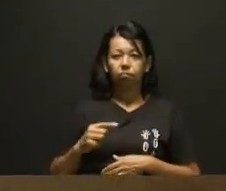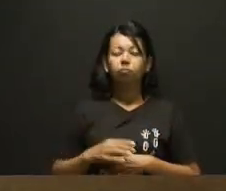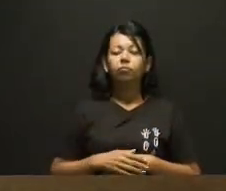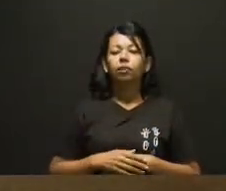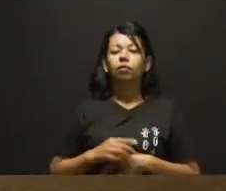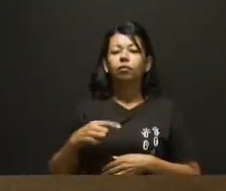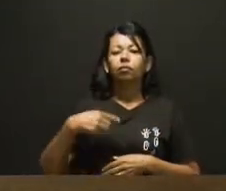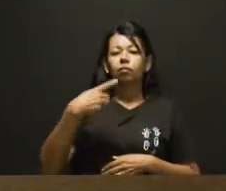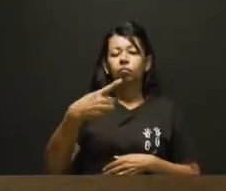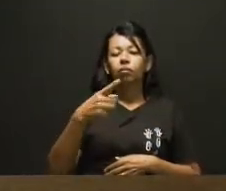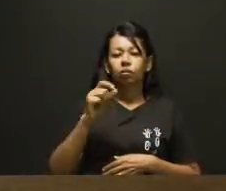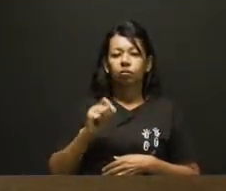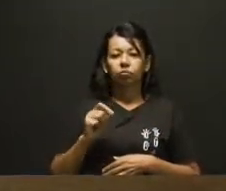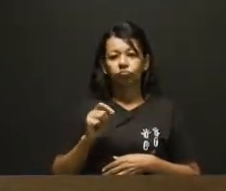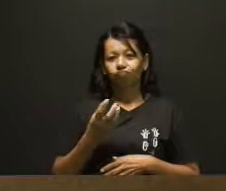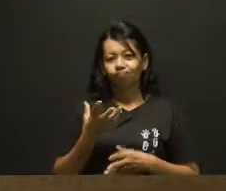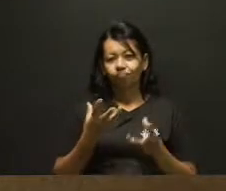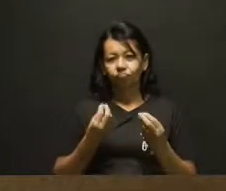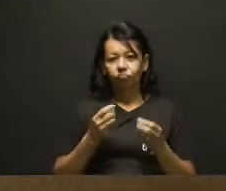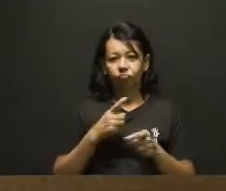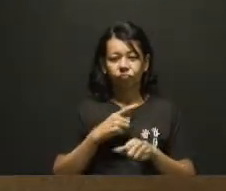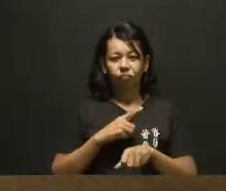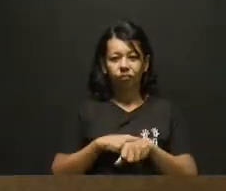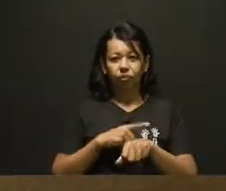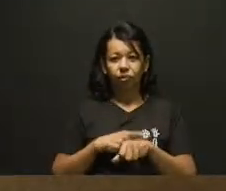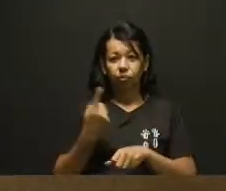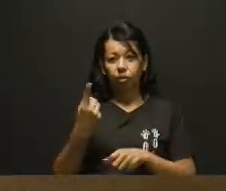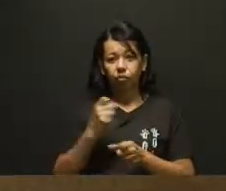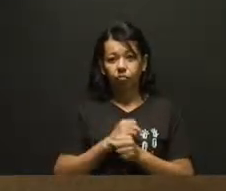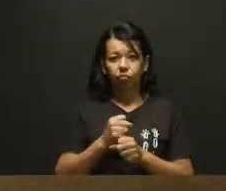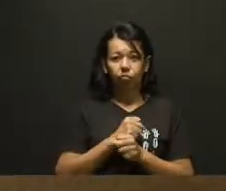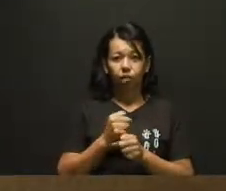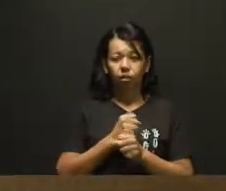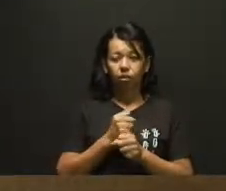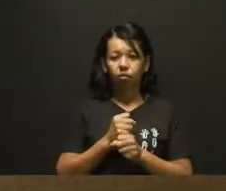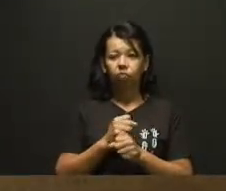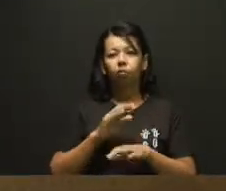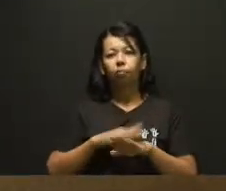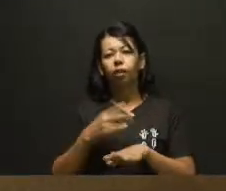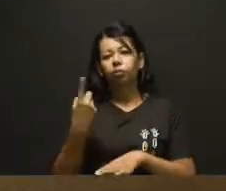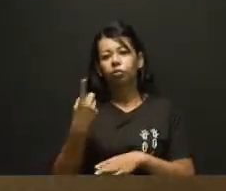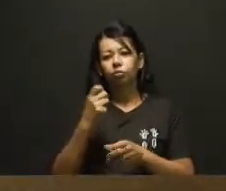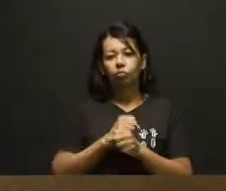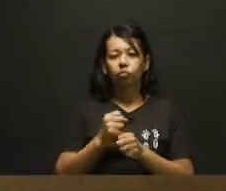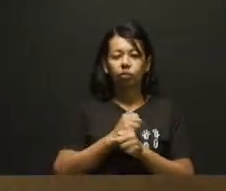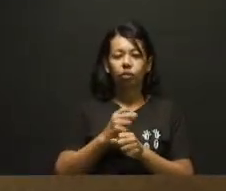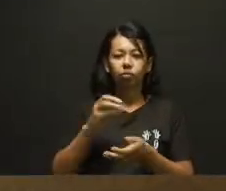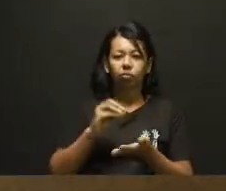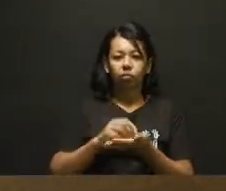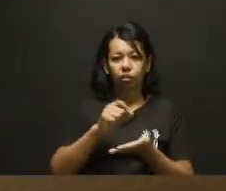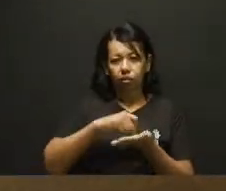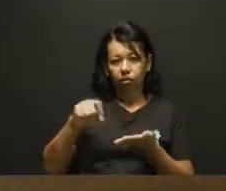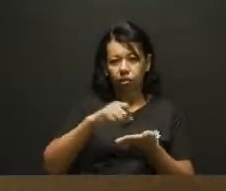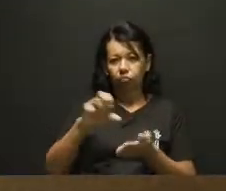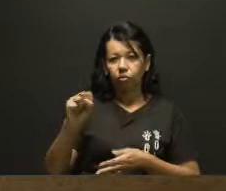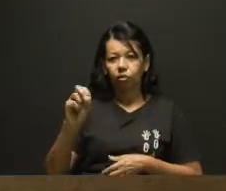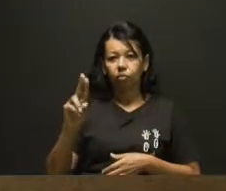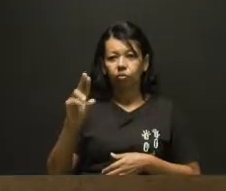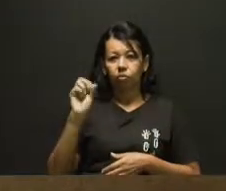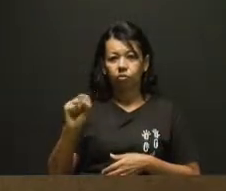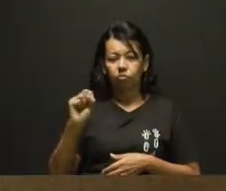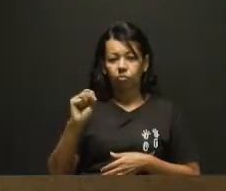longo tempo em um ano acho que ficaram como ano mais de um ano sem assinatura do convênio sus